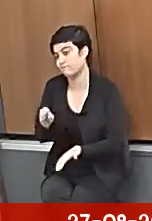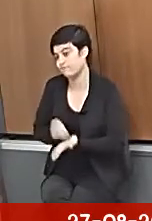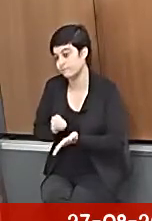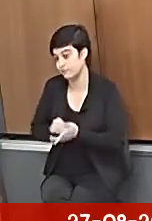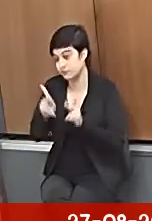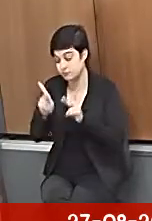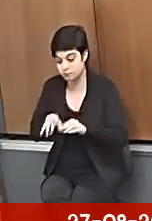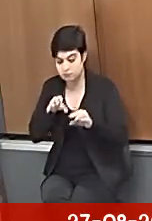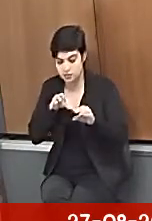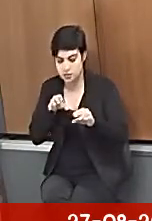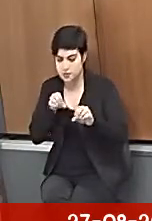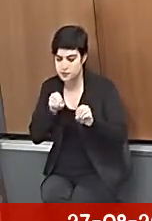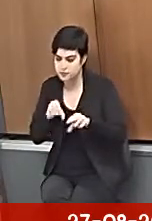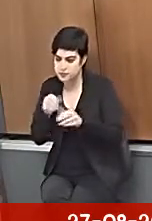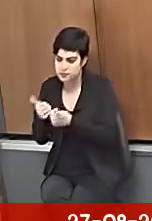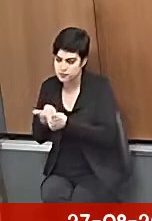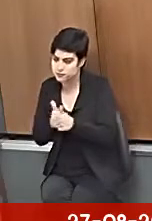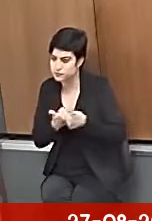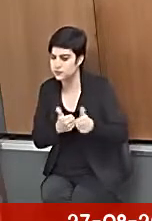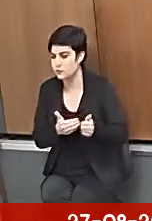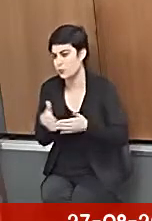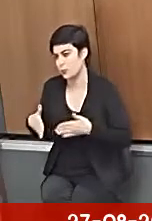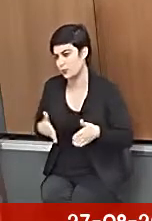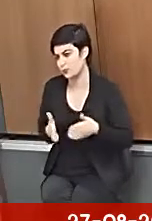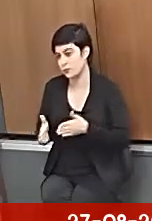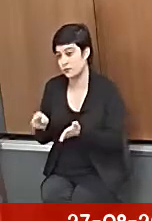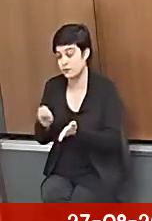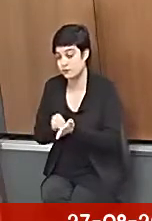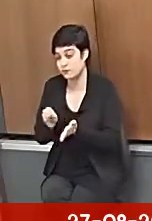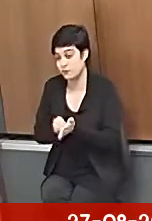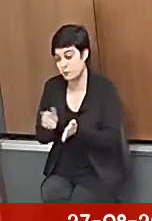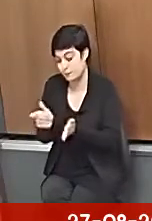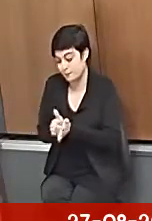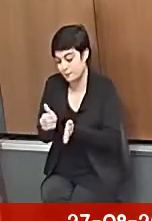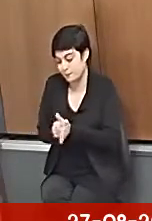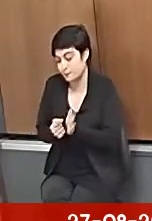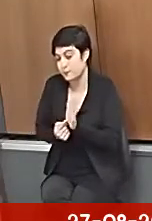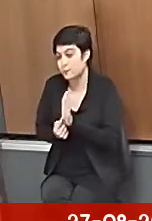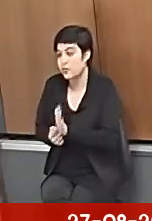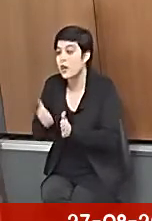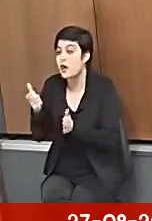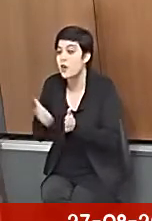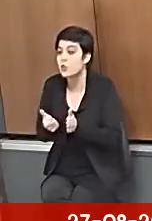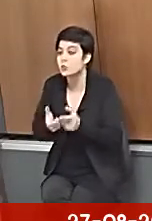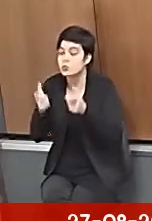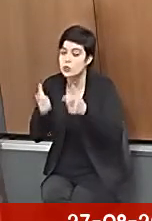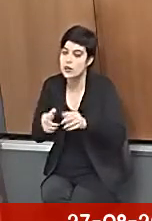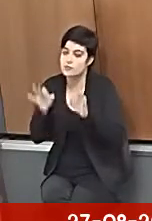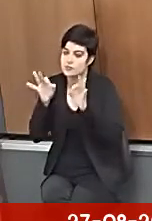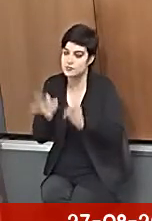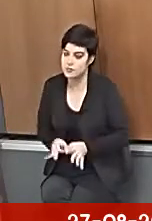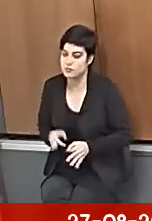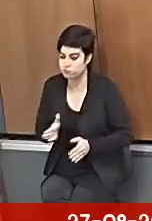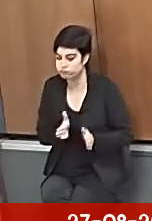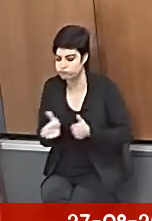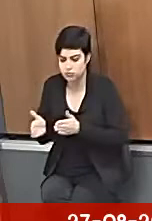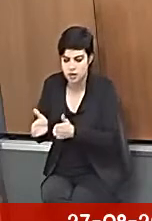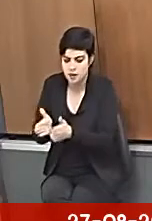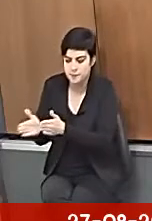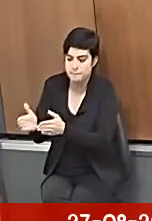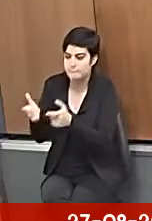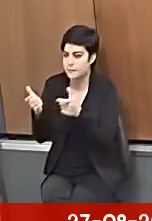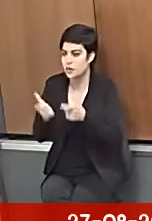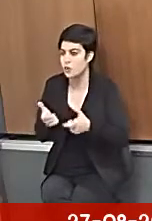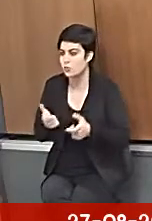e quando eu digo guia até mesmo um livreto para que as pessoas possam saber onde elas têm que ir onde elas serão